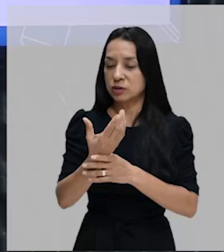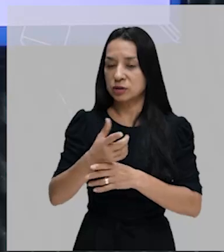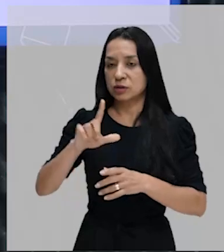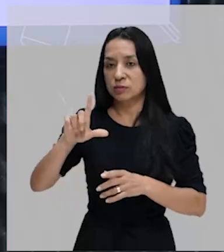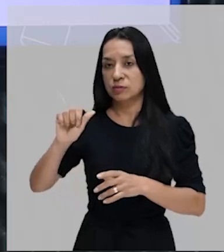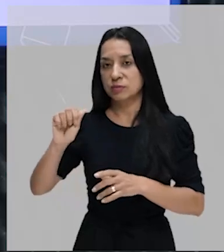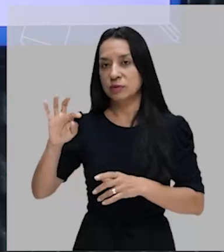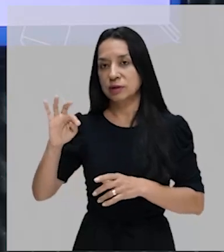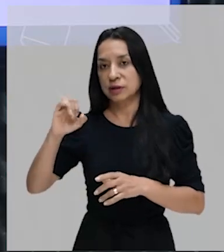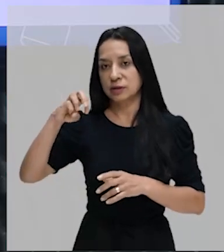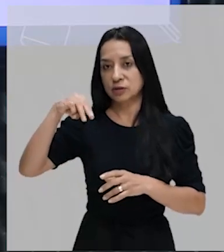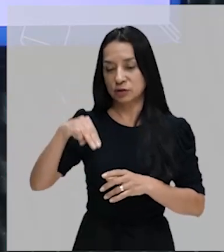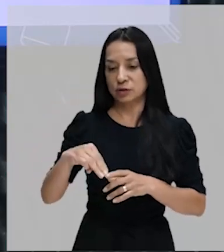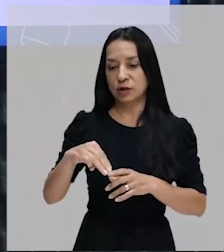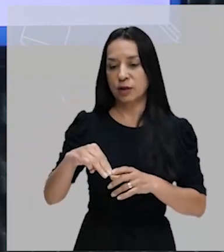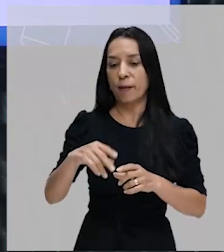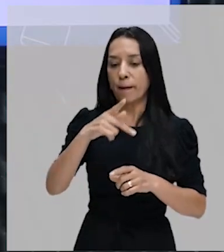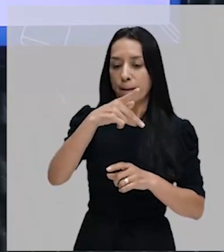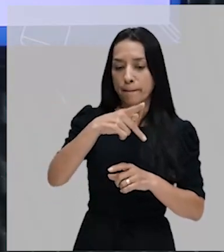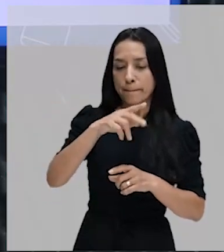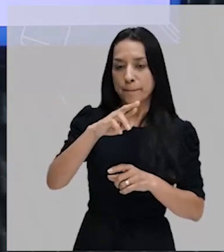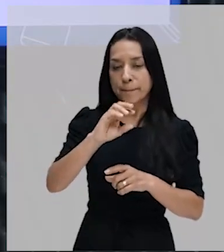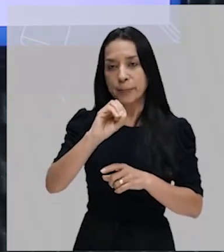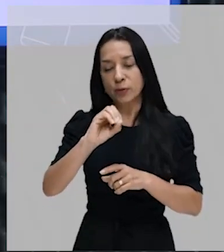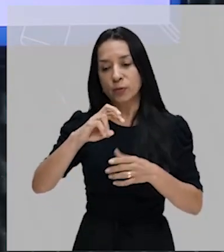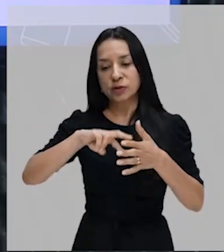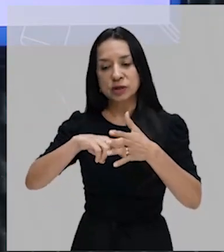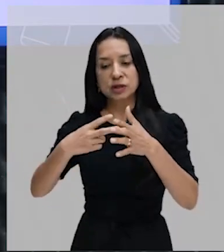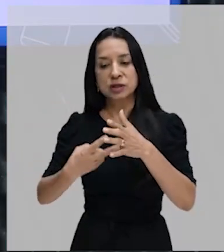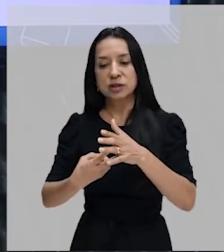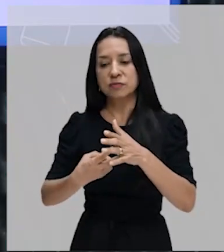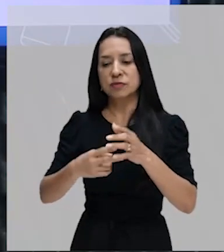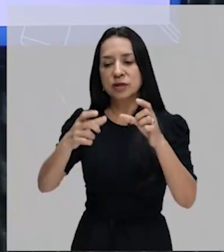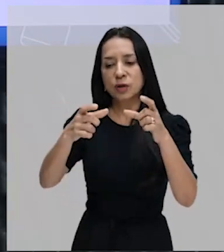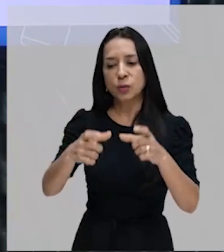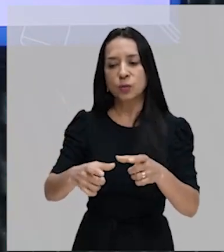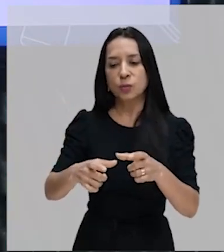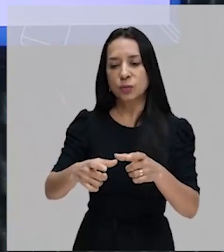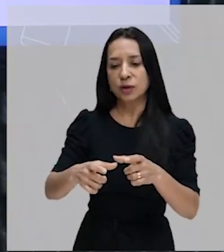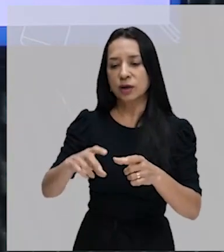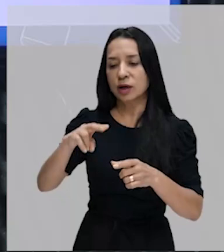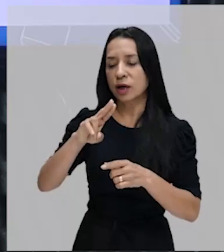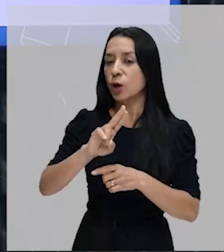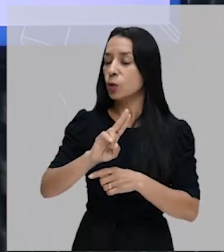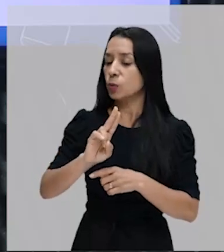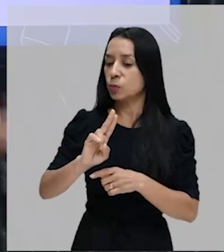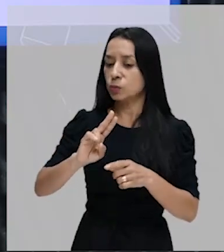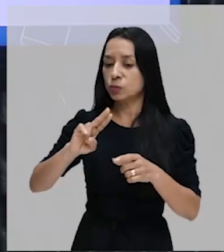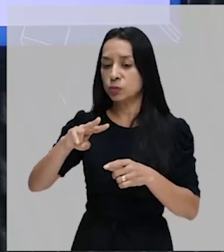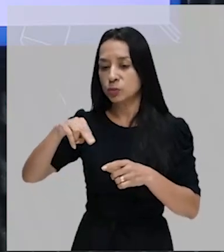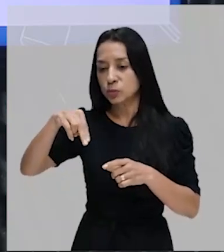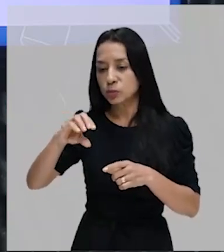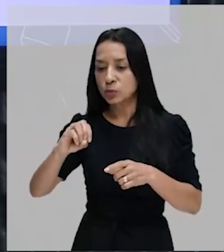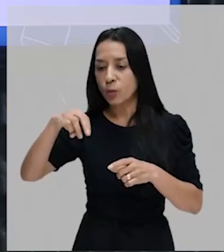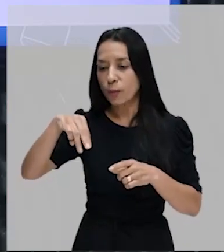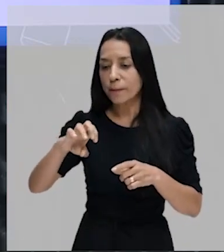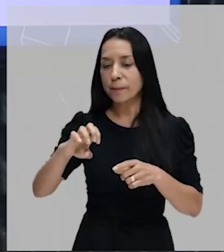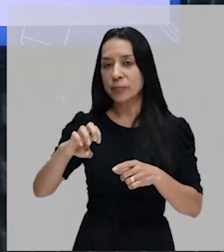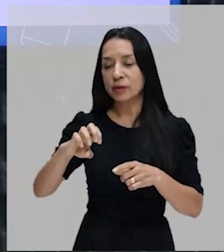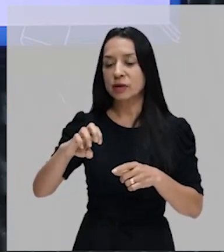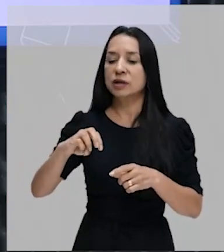pro significa em lugar de e nomen significa nome. Por isso, a sua